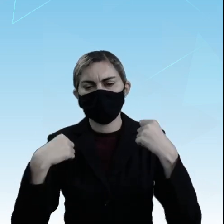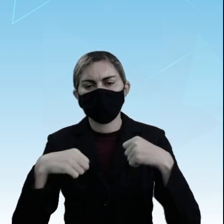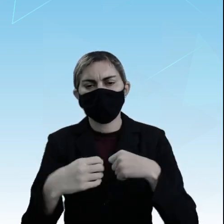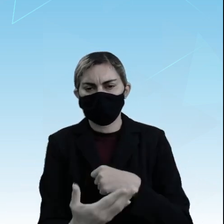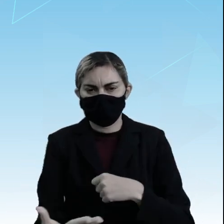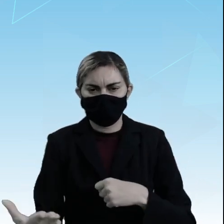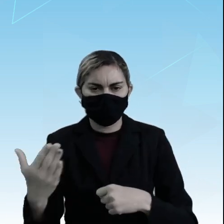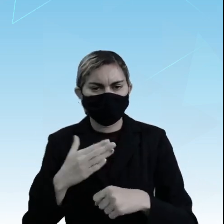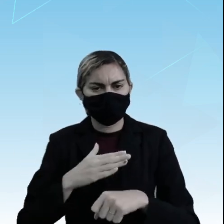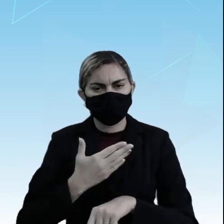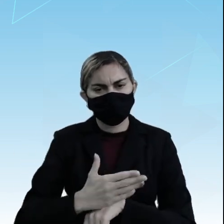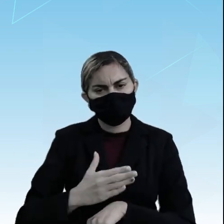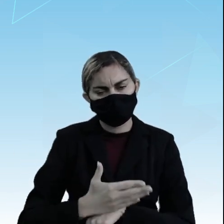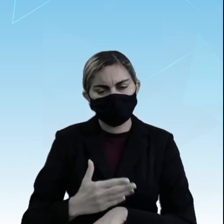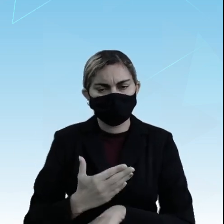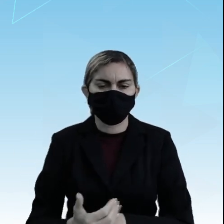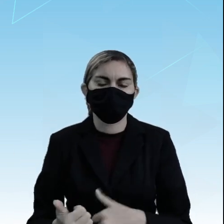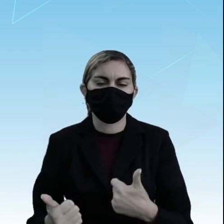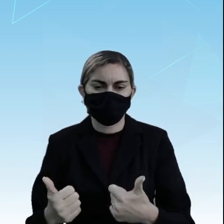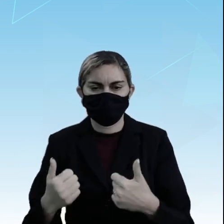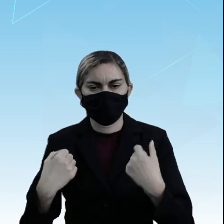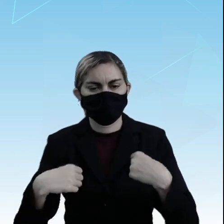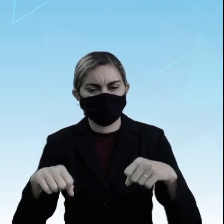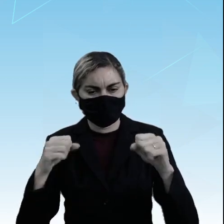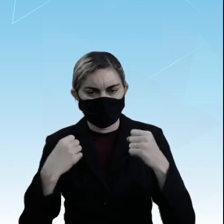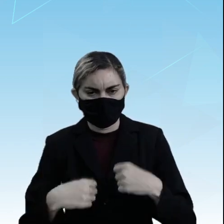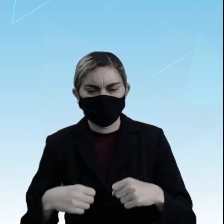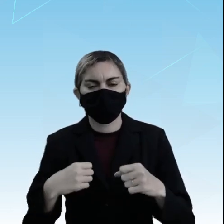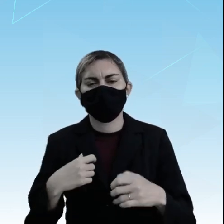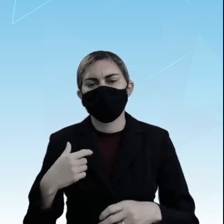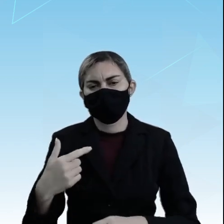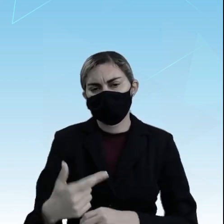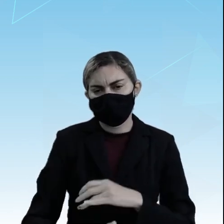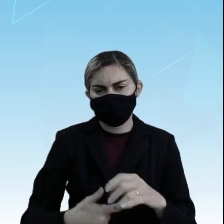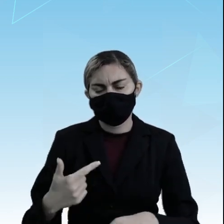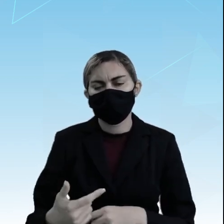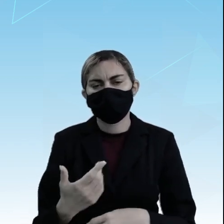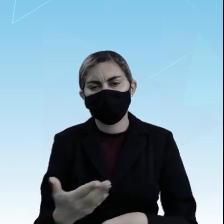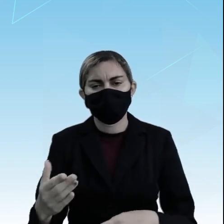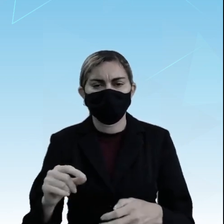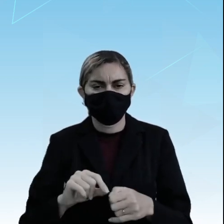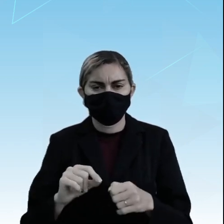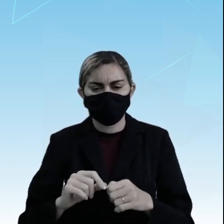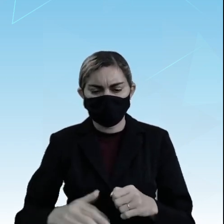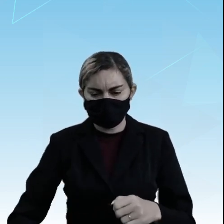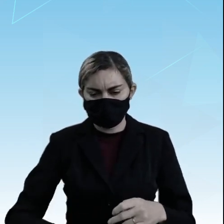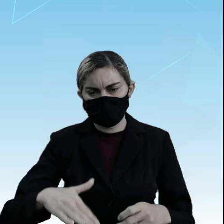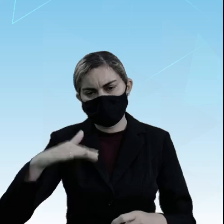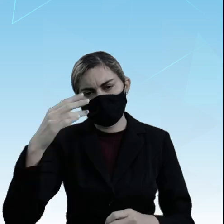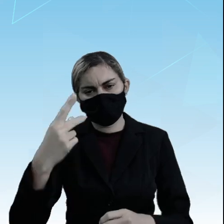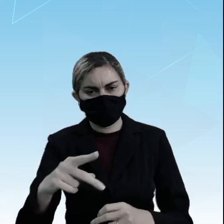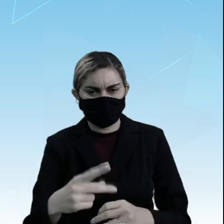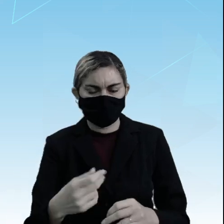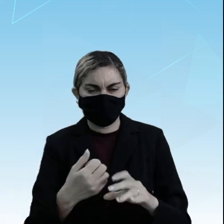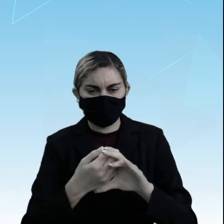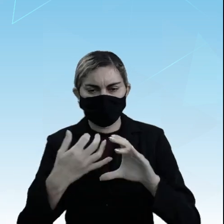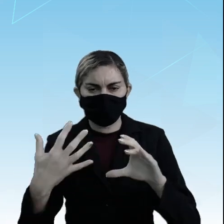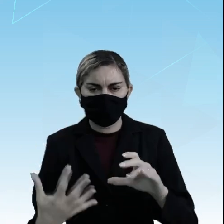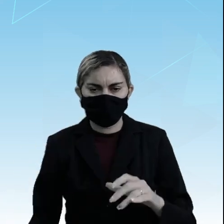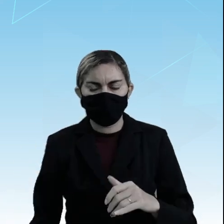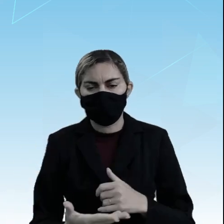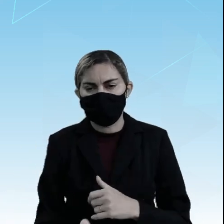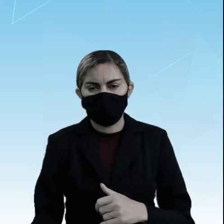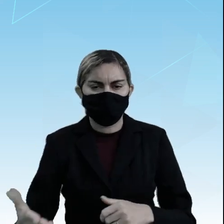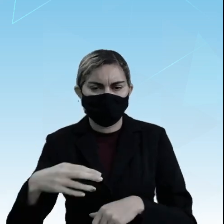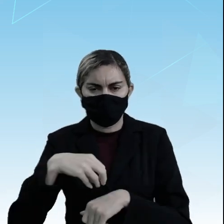vai exercer bastante atividade, vai fazer com que ele cresça, essa característica dali